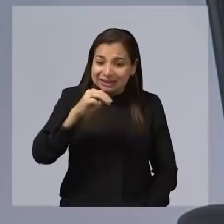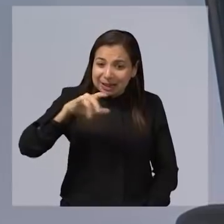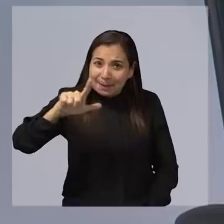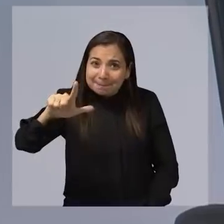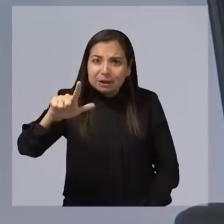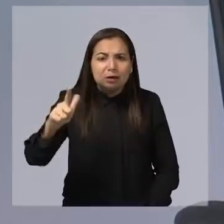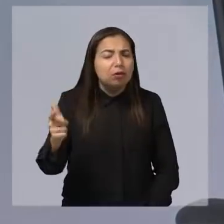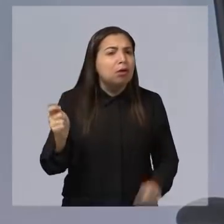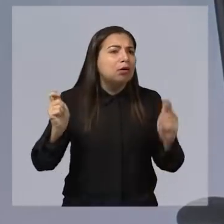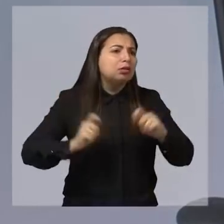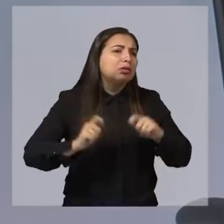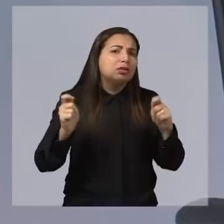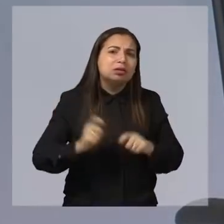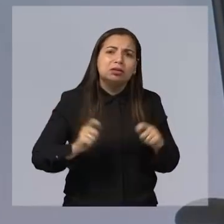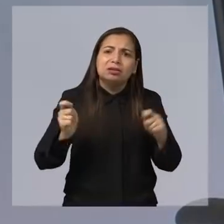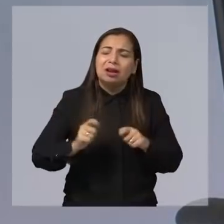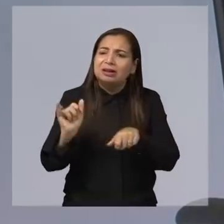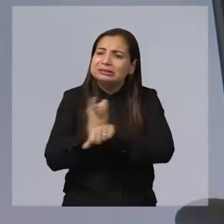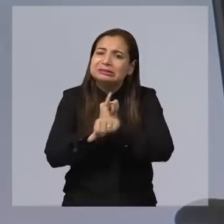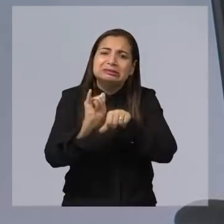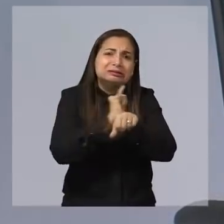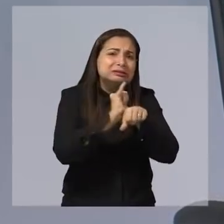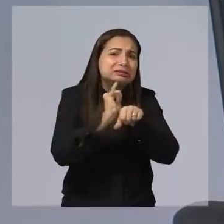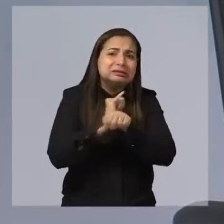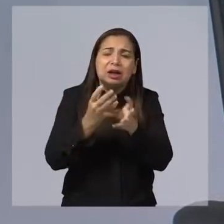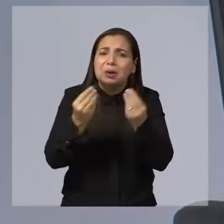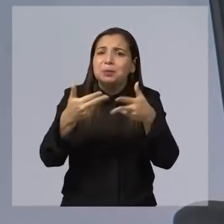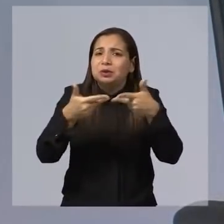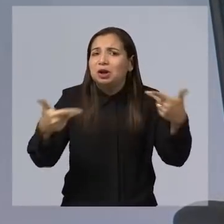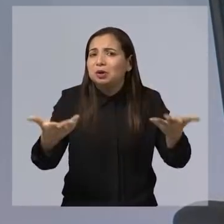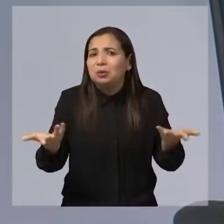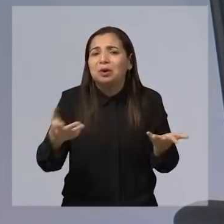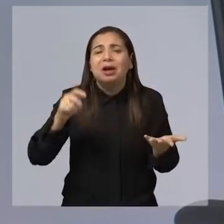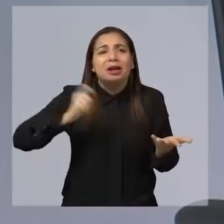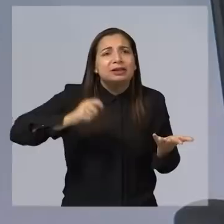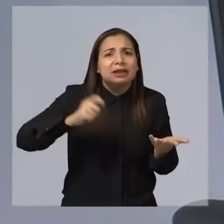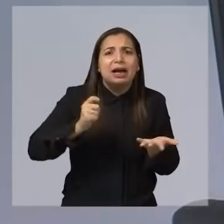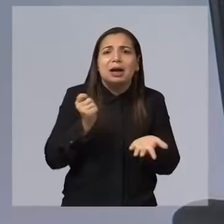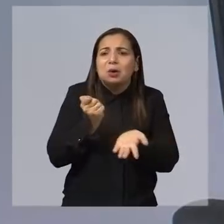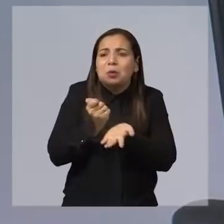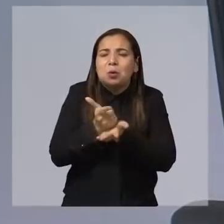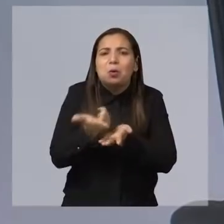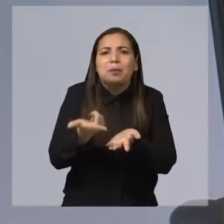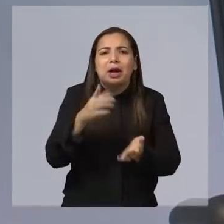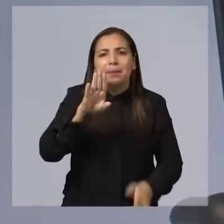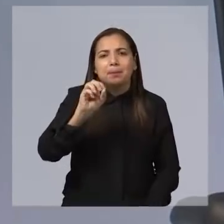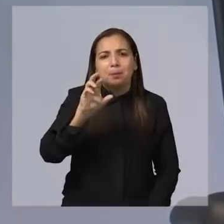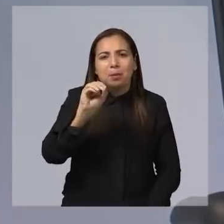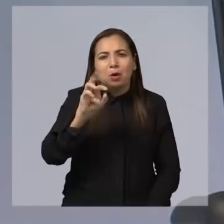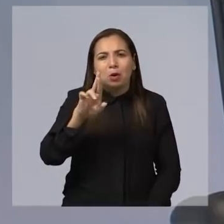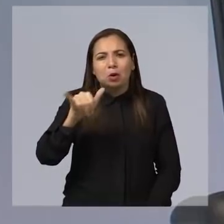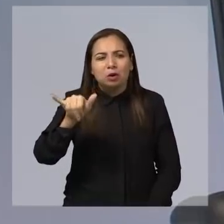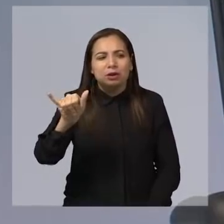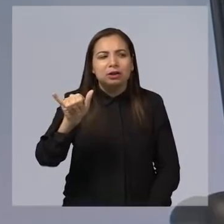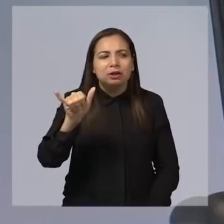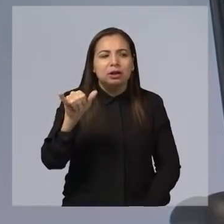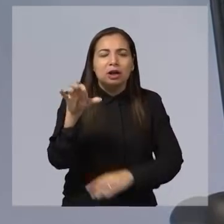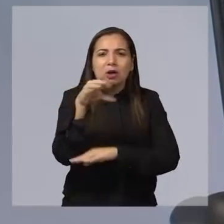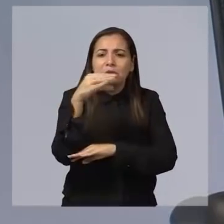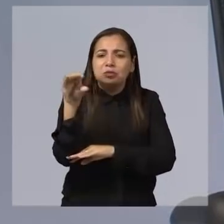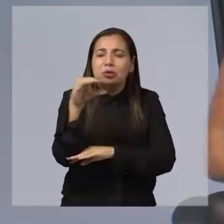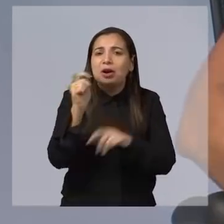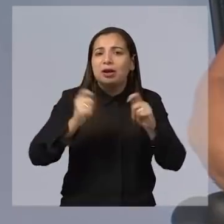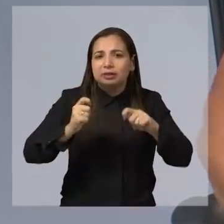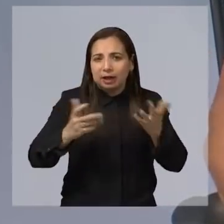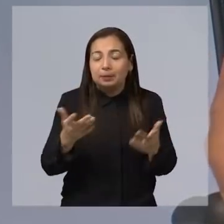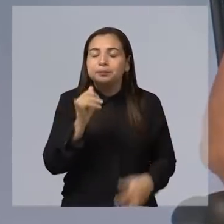de segurança. 700 mil por ano dá para eu comprar um body scan, né? Porque, por exemplo, eu tenho um problema aqui de grávida, né? As grávidas,